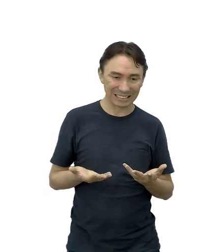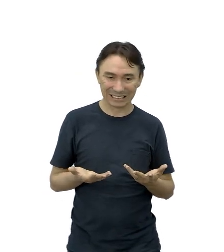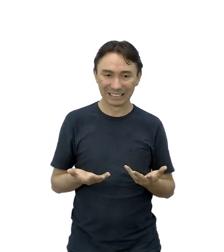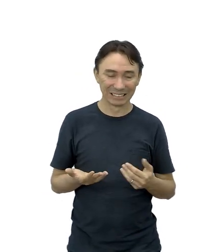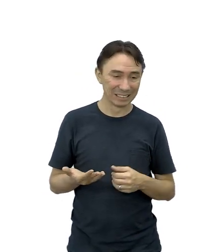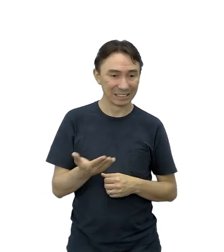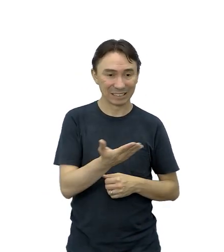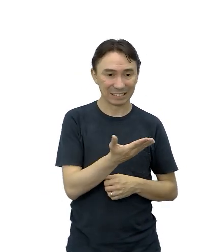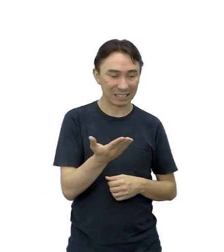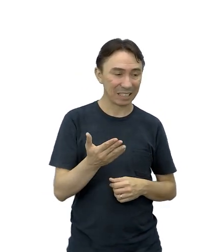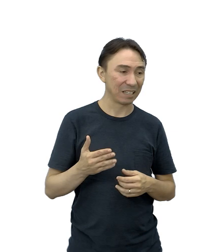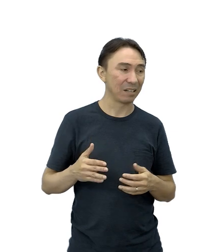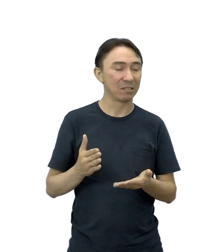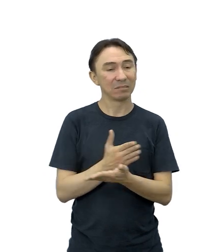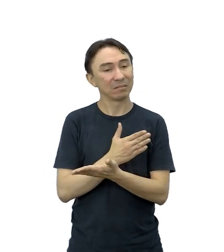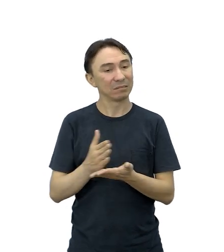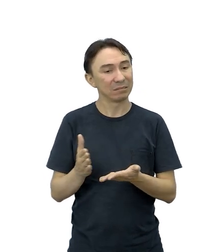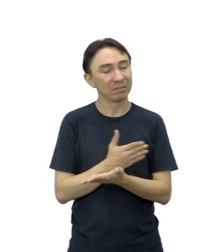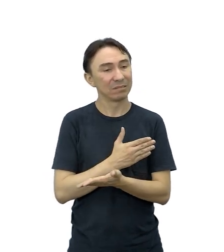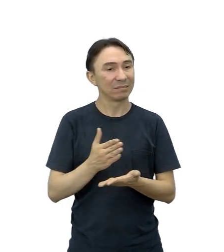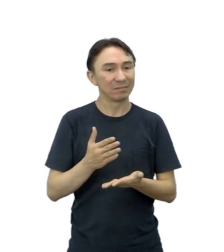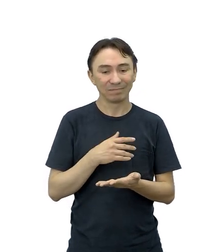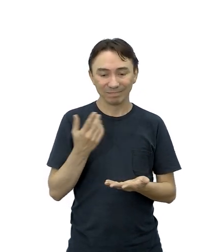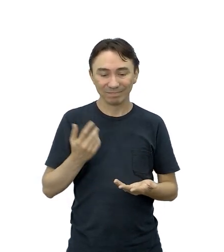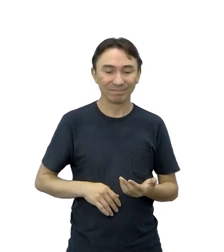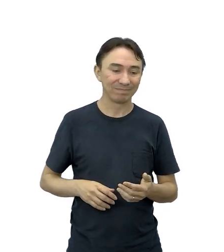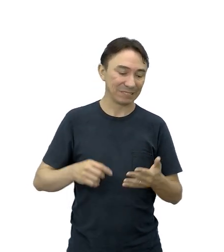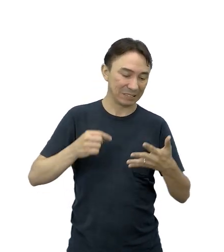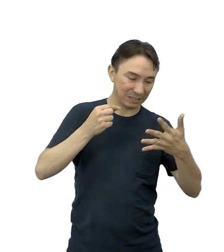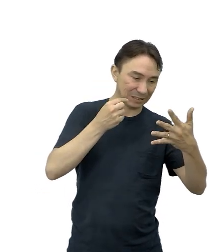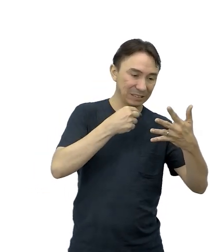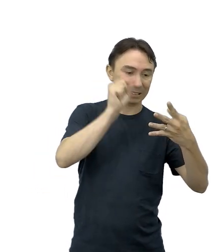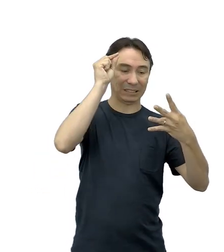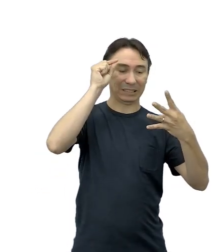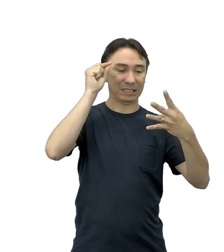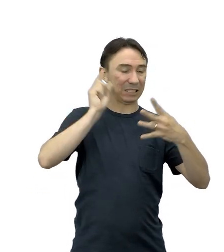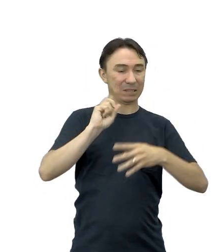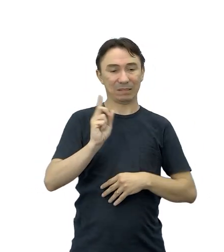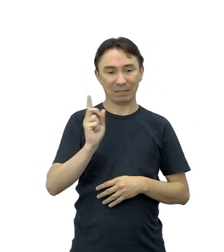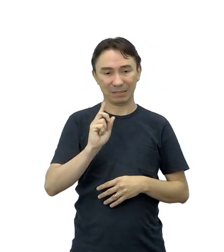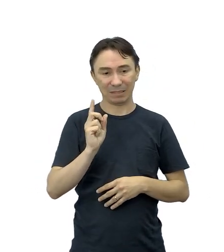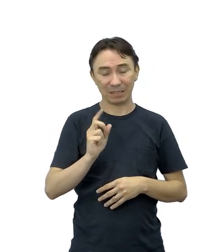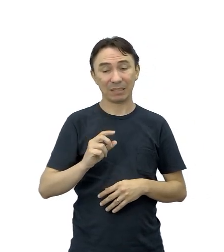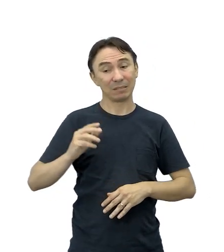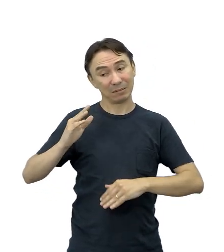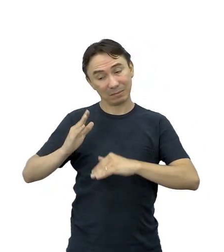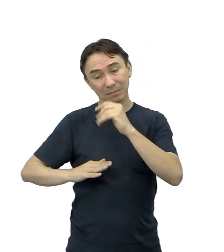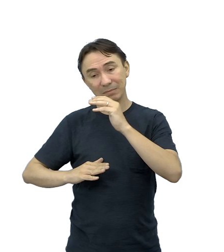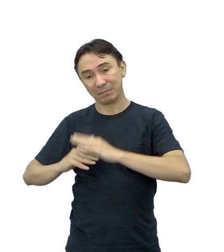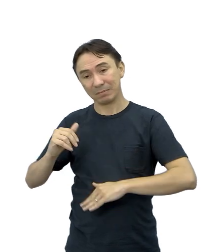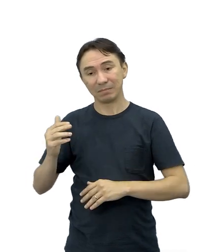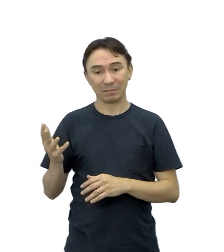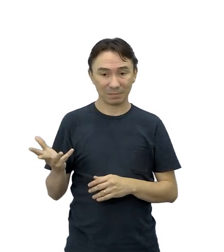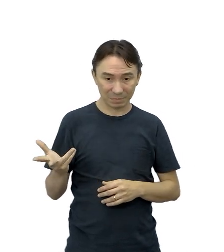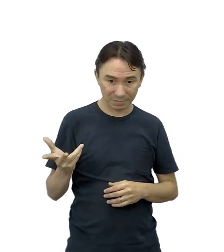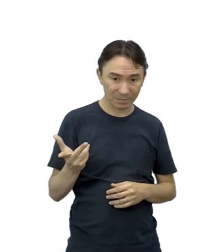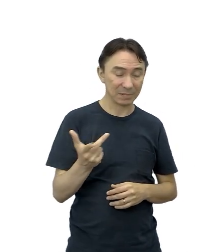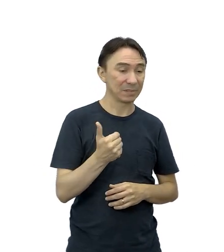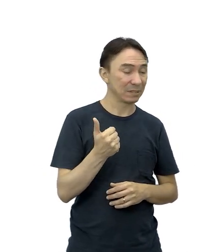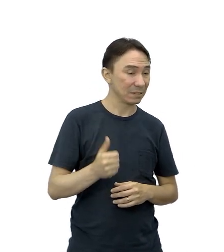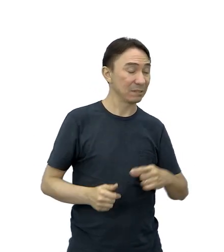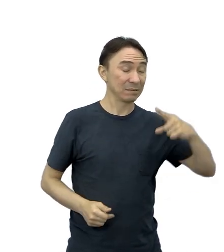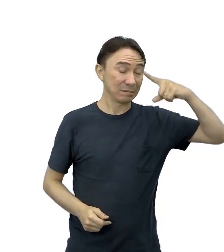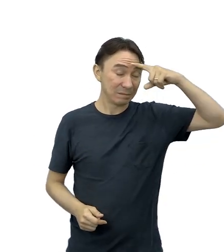se atreveu a assinalar, então ela é uma habilidade que está muito, né, que dificulta, que tem um grau